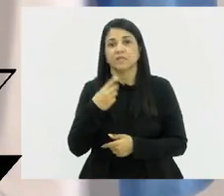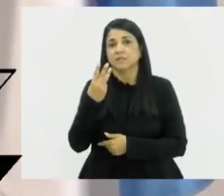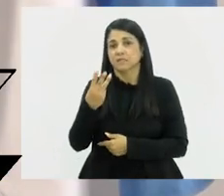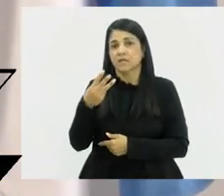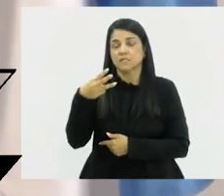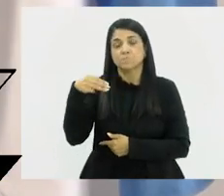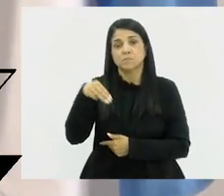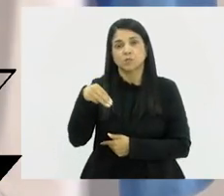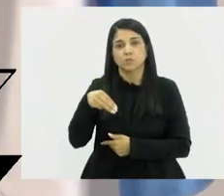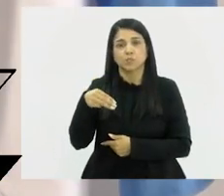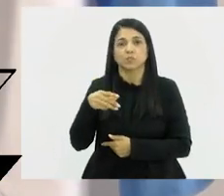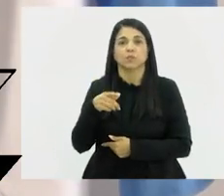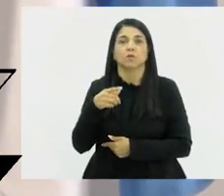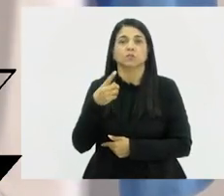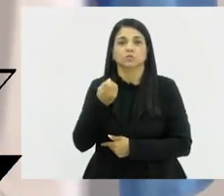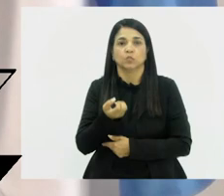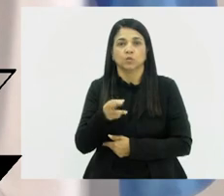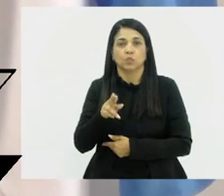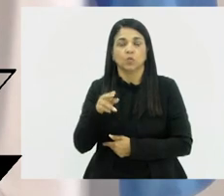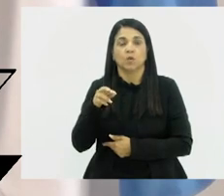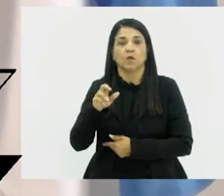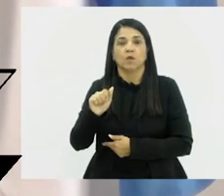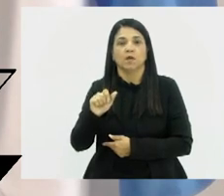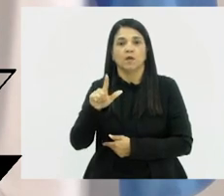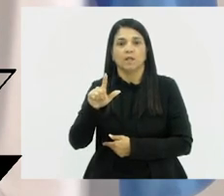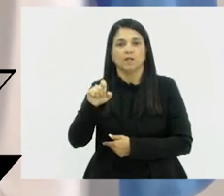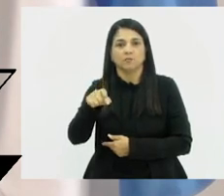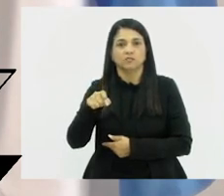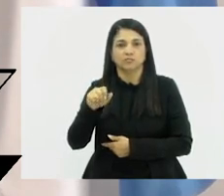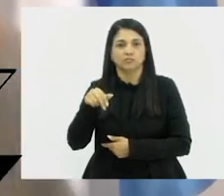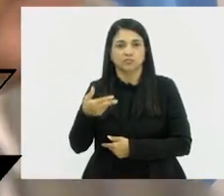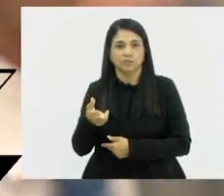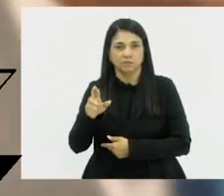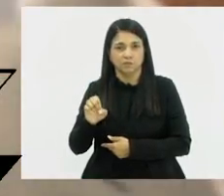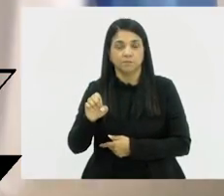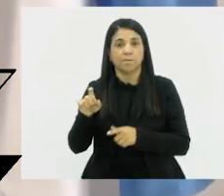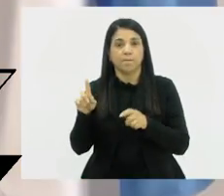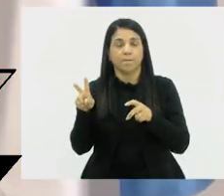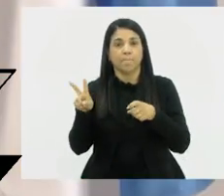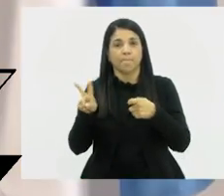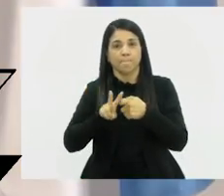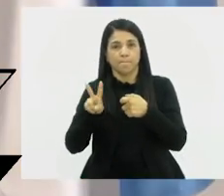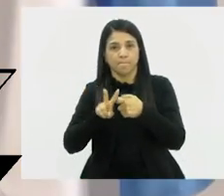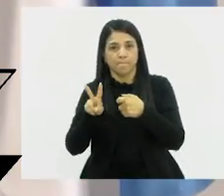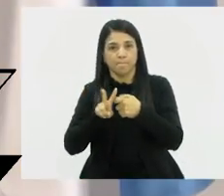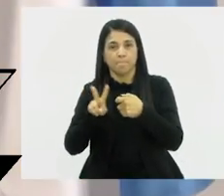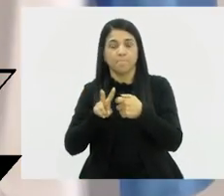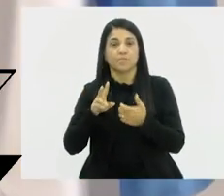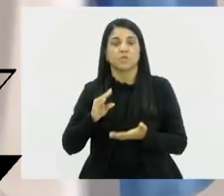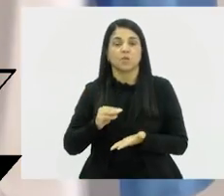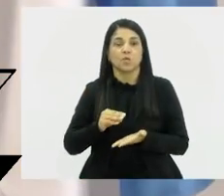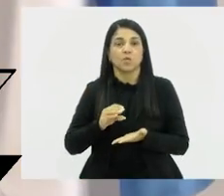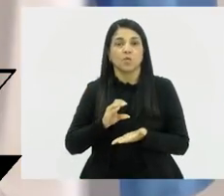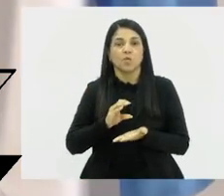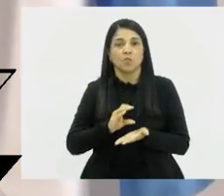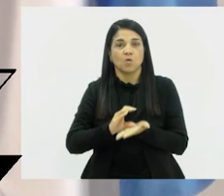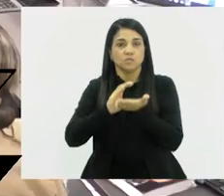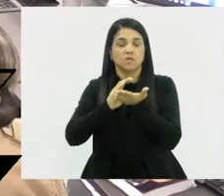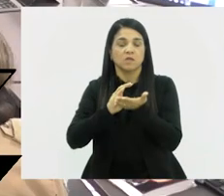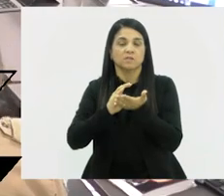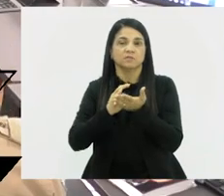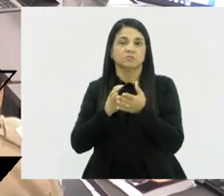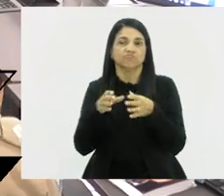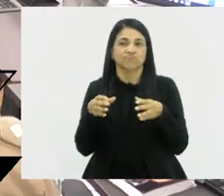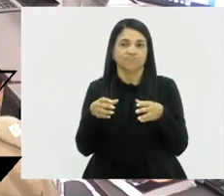Alexandre Guerra Azevedo, médico veterinário, conselheiro do Conselho Regional de Medicina Veterinária. Boa tarde